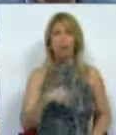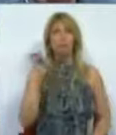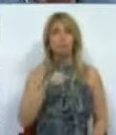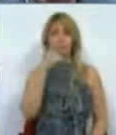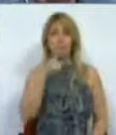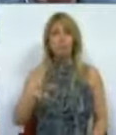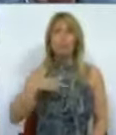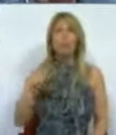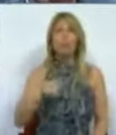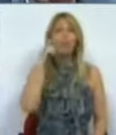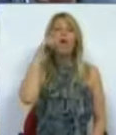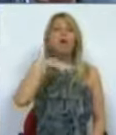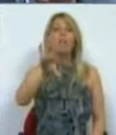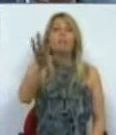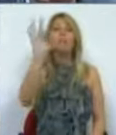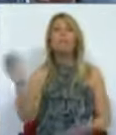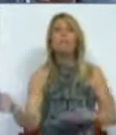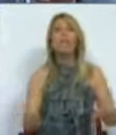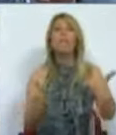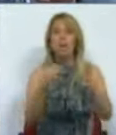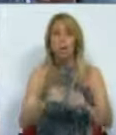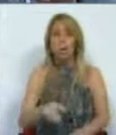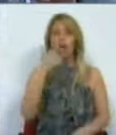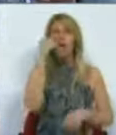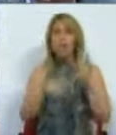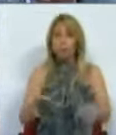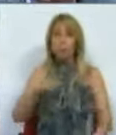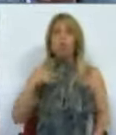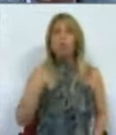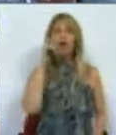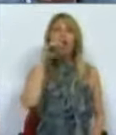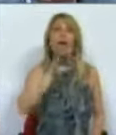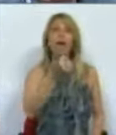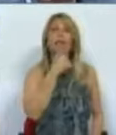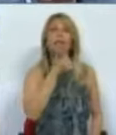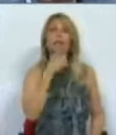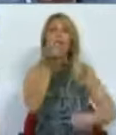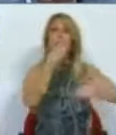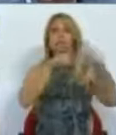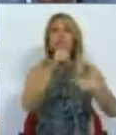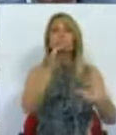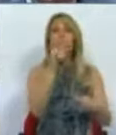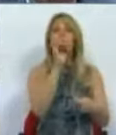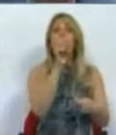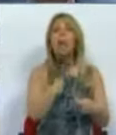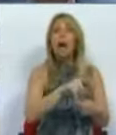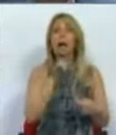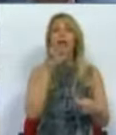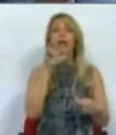quem escolheu trilhar este caminho. Foram os portugueses quem determinou a alienação de um canal da